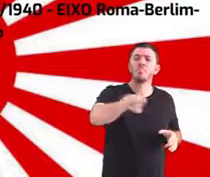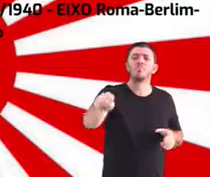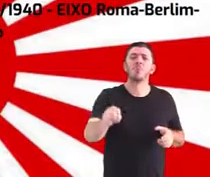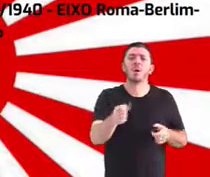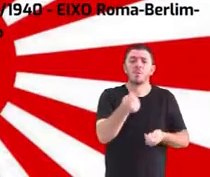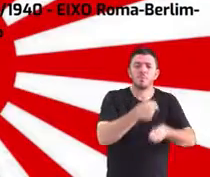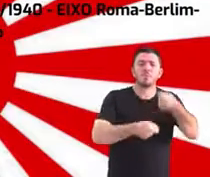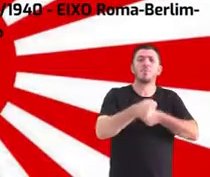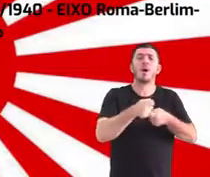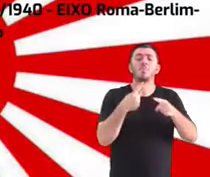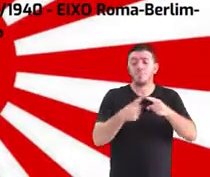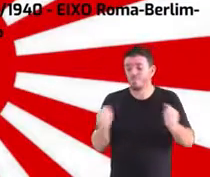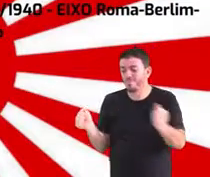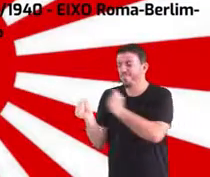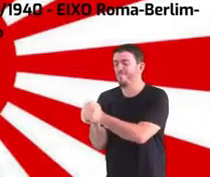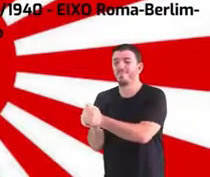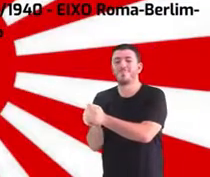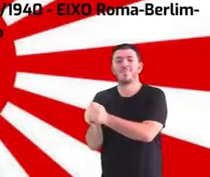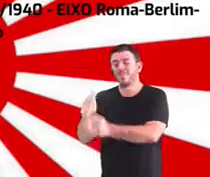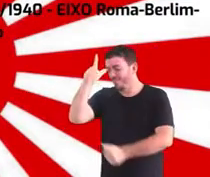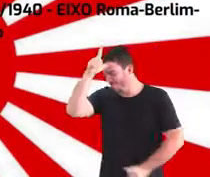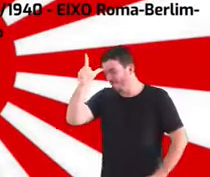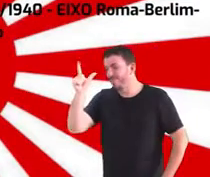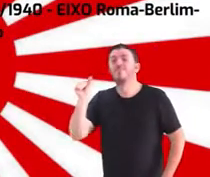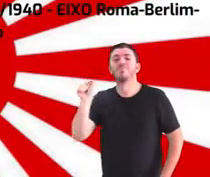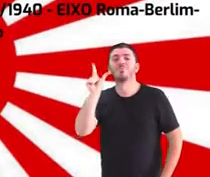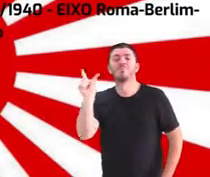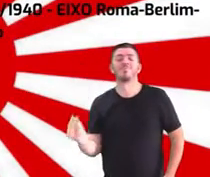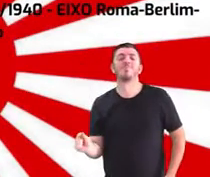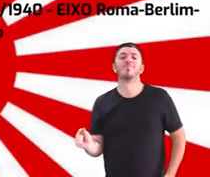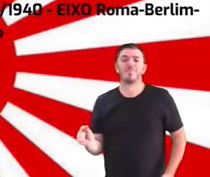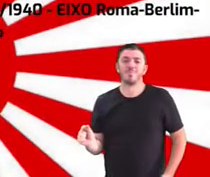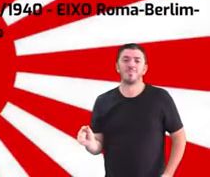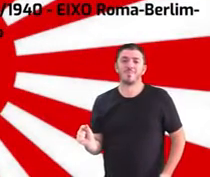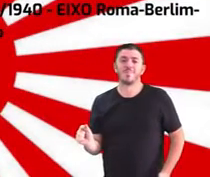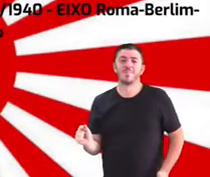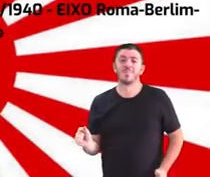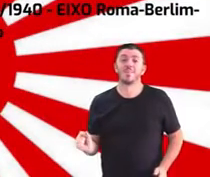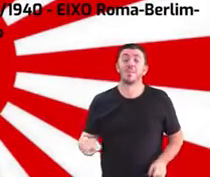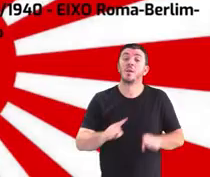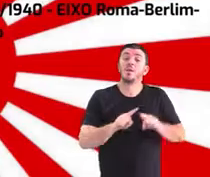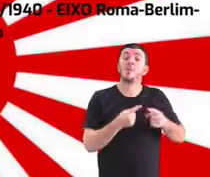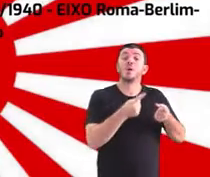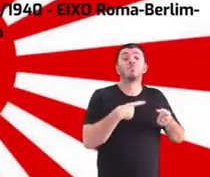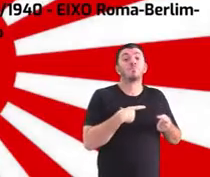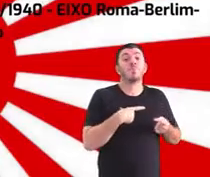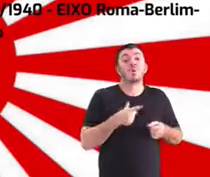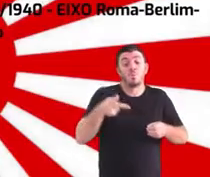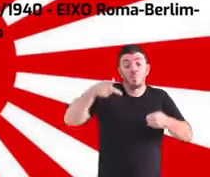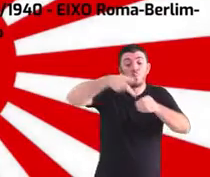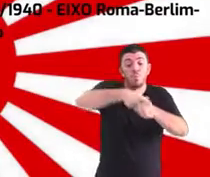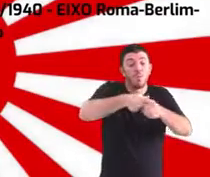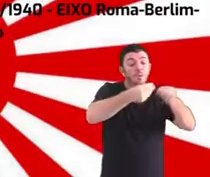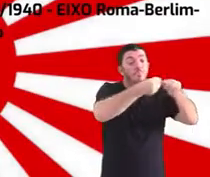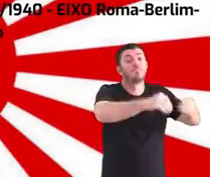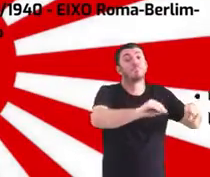embargo aliado, prejudicando seu acesso a matérias-primas, principalmente o petróleo. Em 7